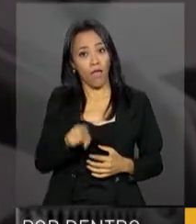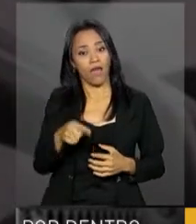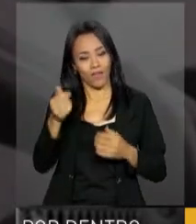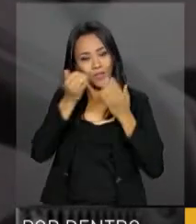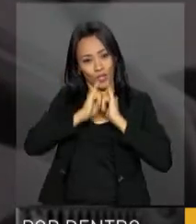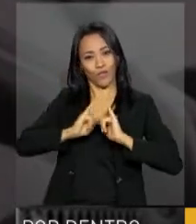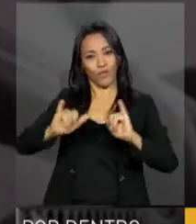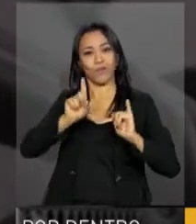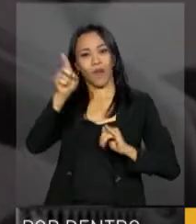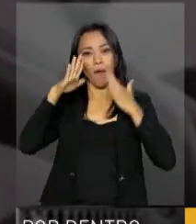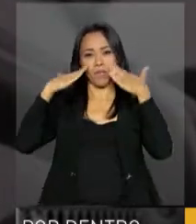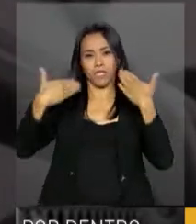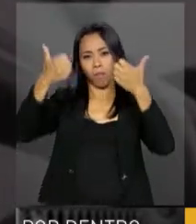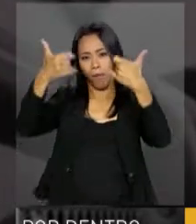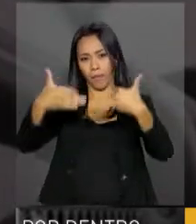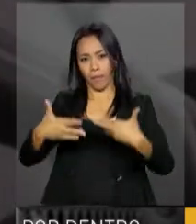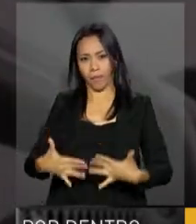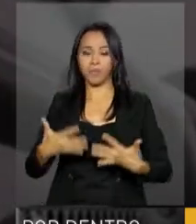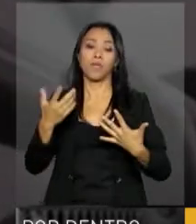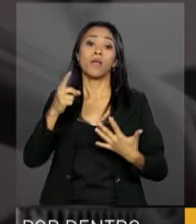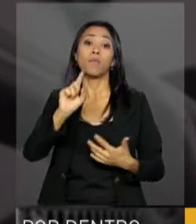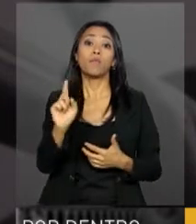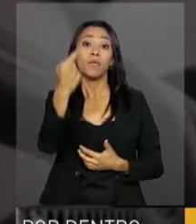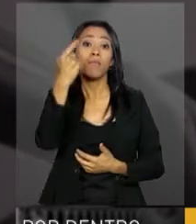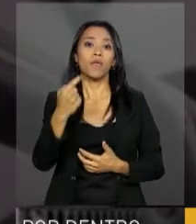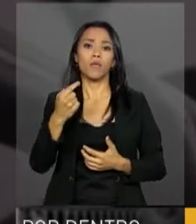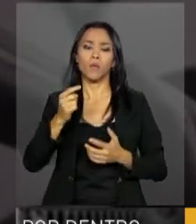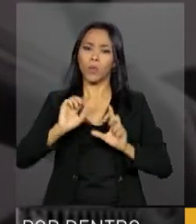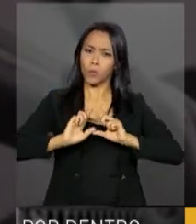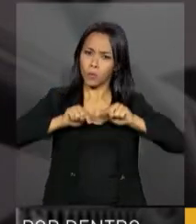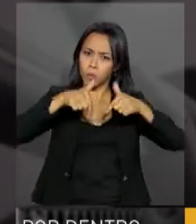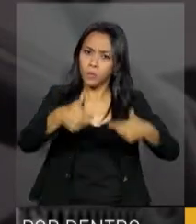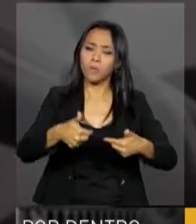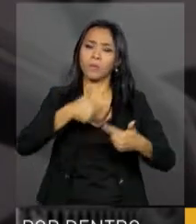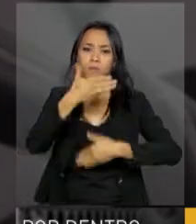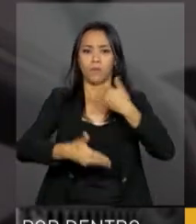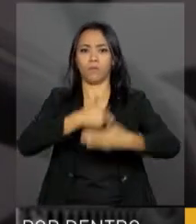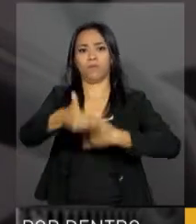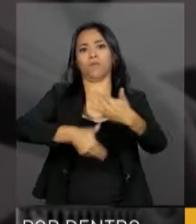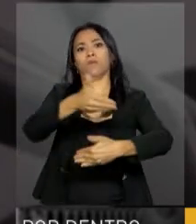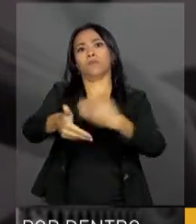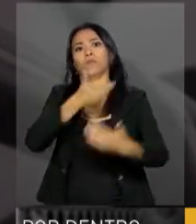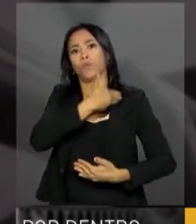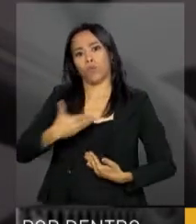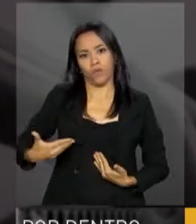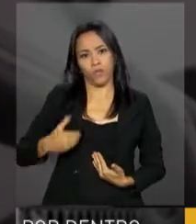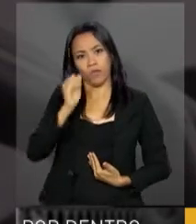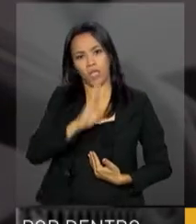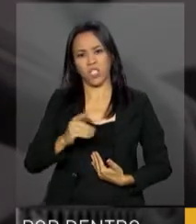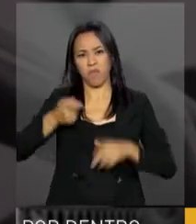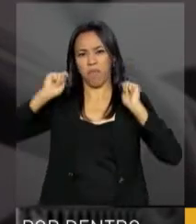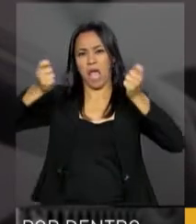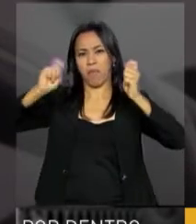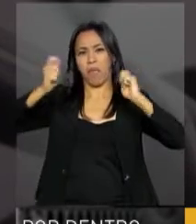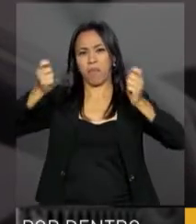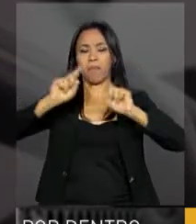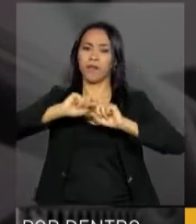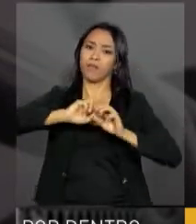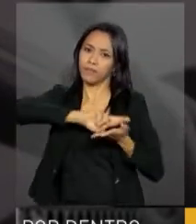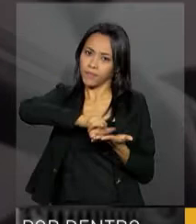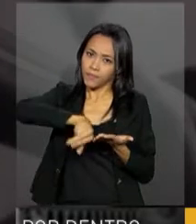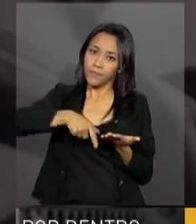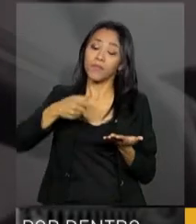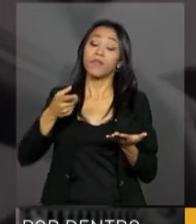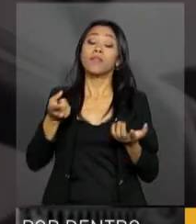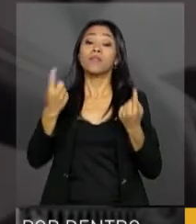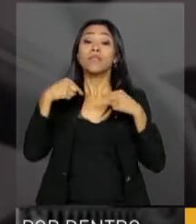mensagem. Primeiro, o engajamento inequívoco do governo brasileiro em todas as suas manifestações. E segundo, o interesse marcado